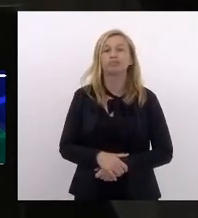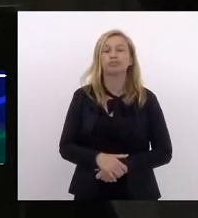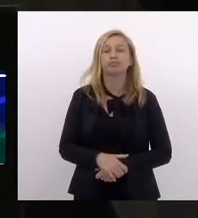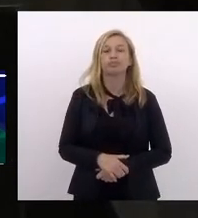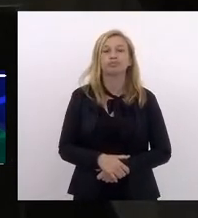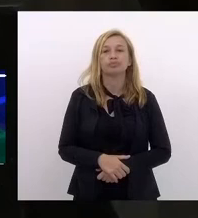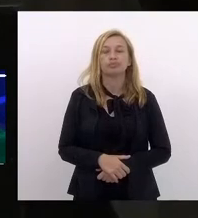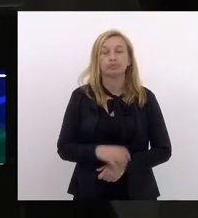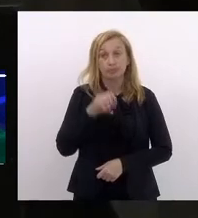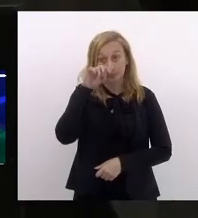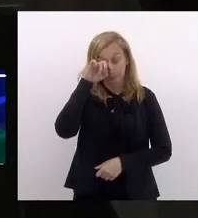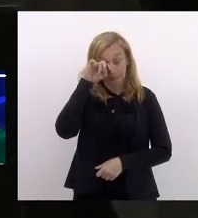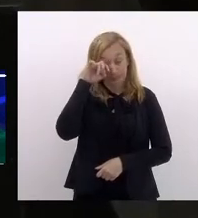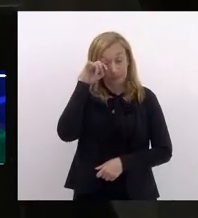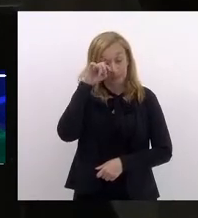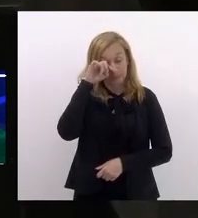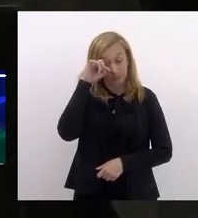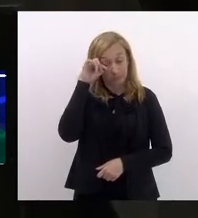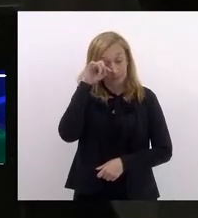é